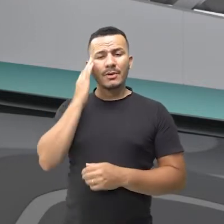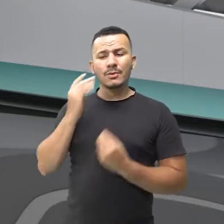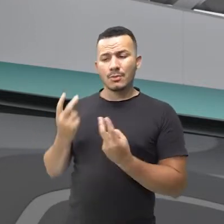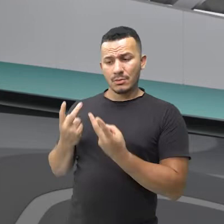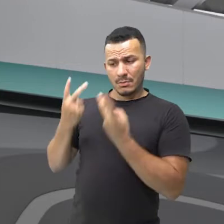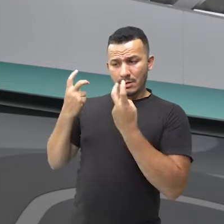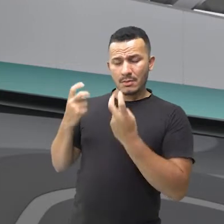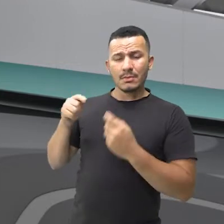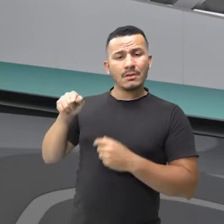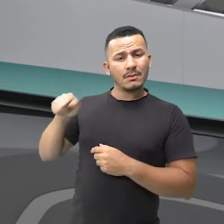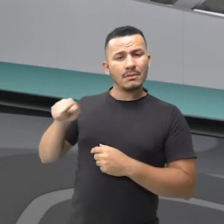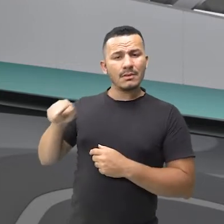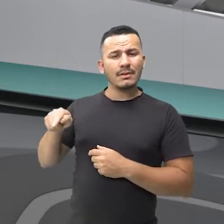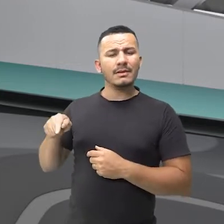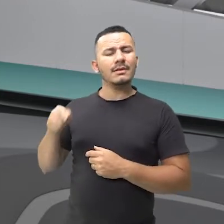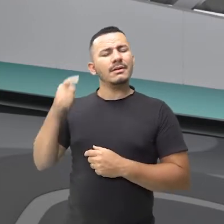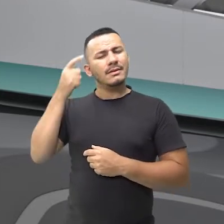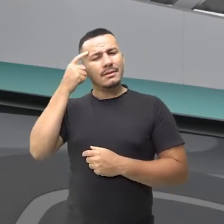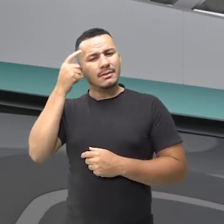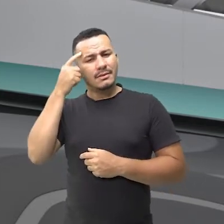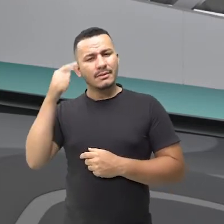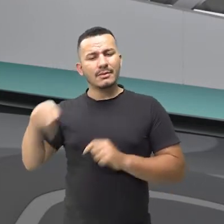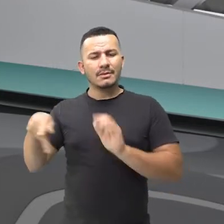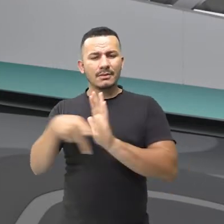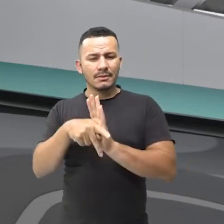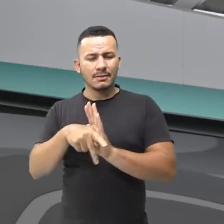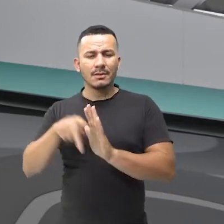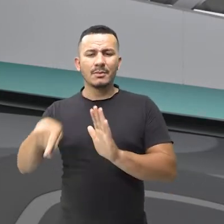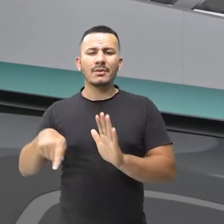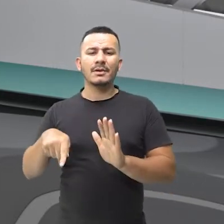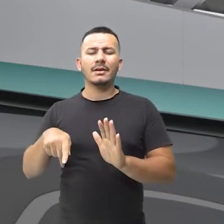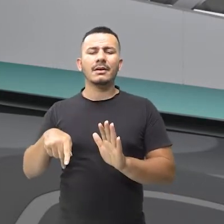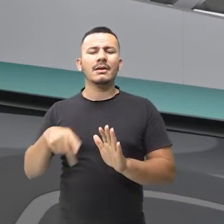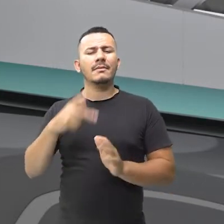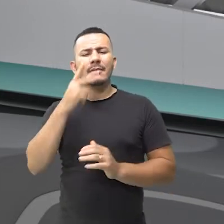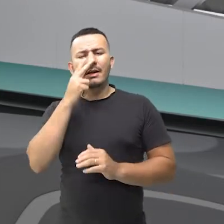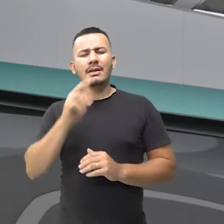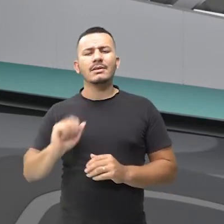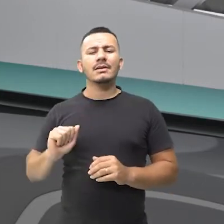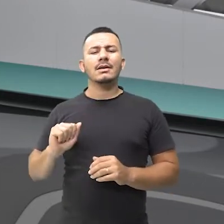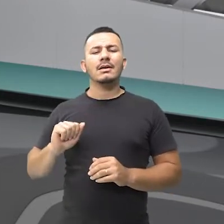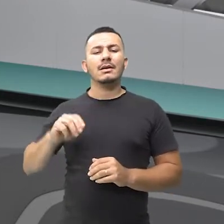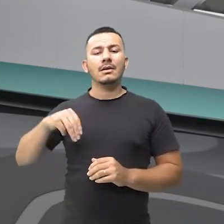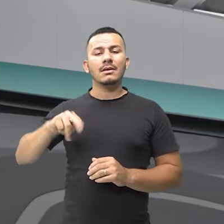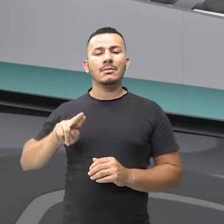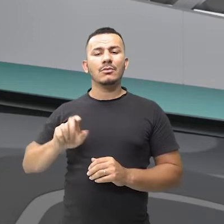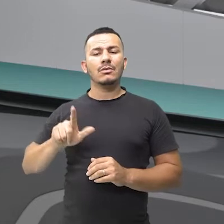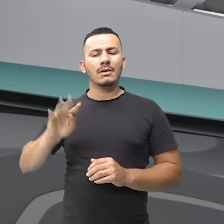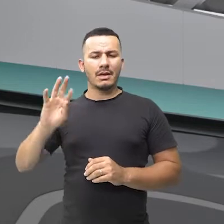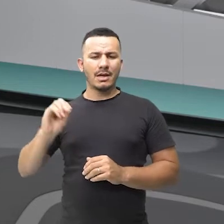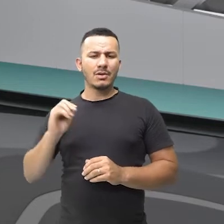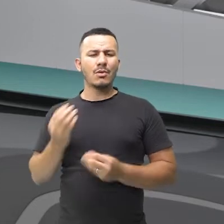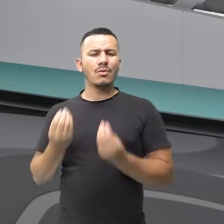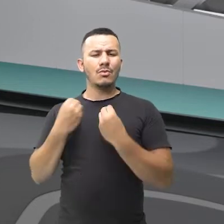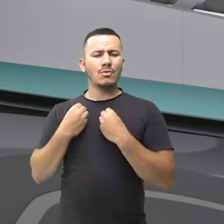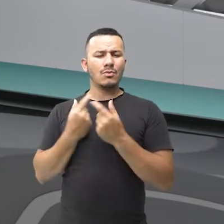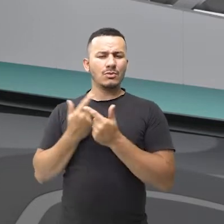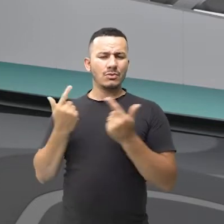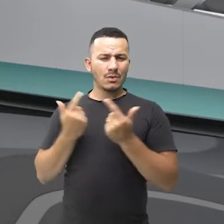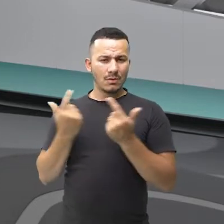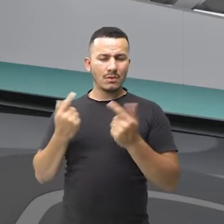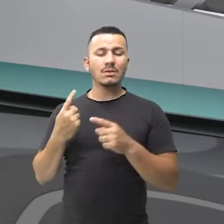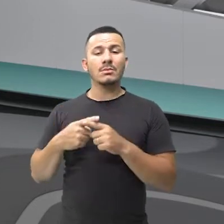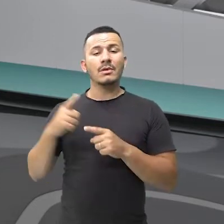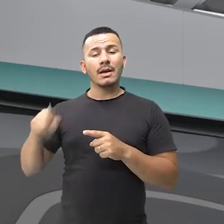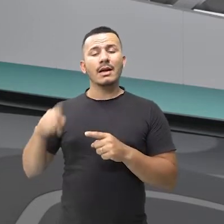estudiosos achavam que ela fazia parte de um amuleto para dar sorte, já que ela representava também